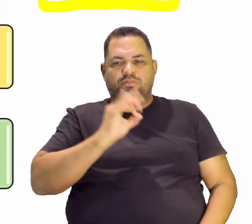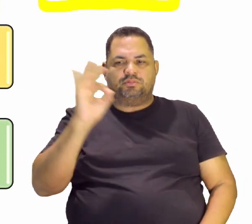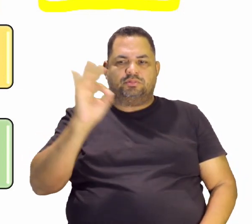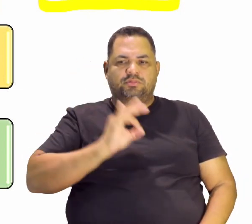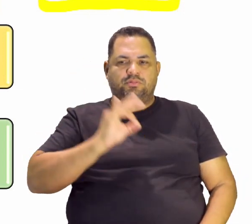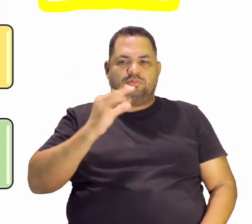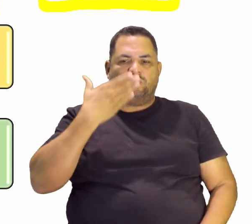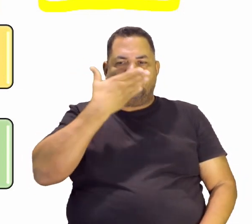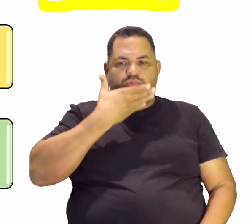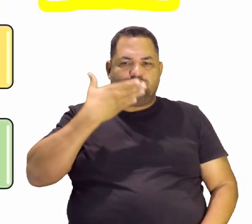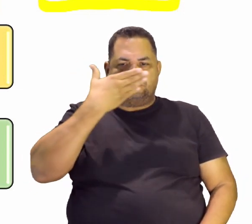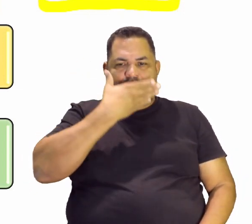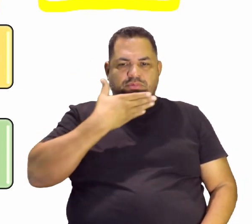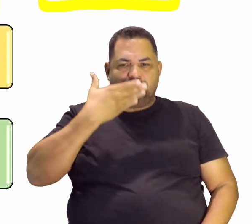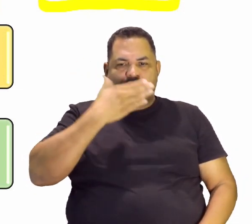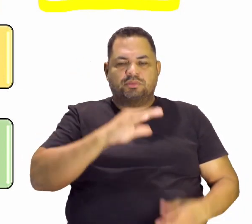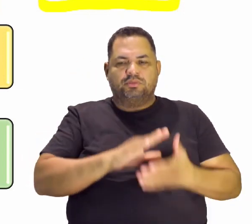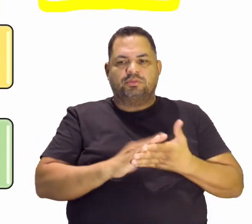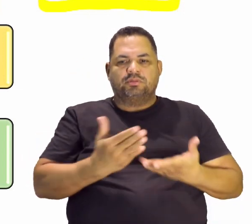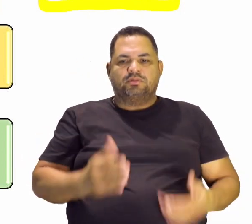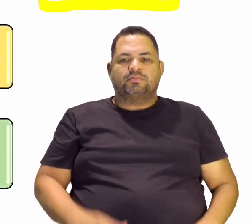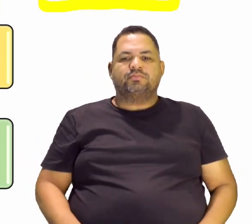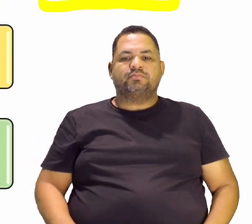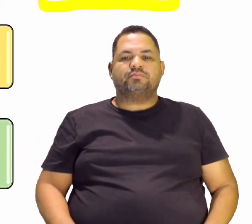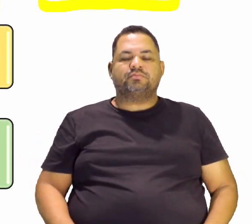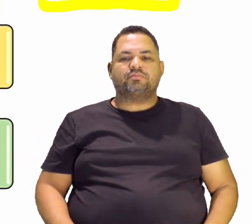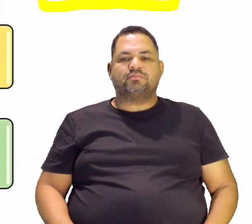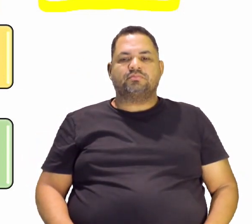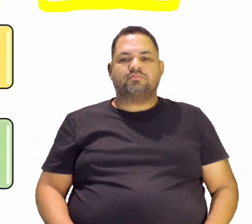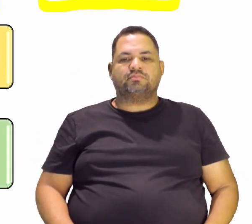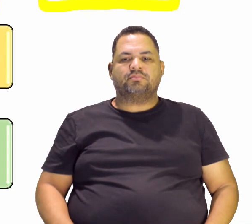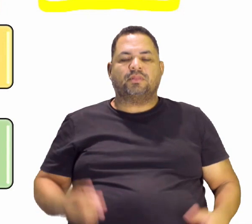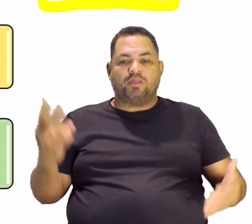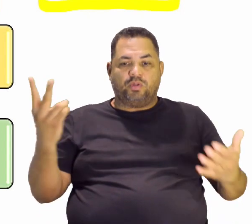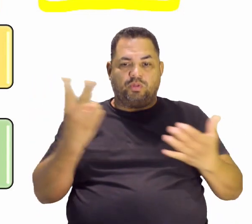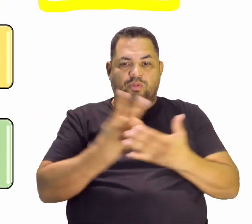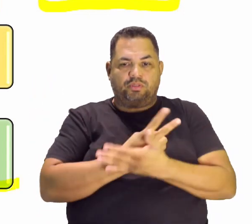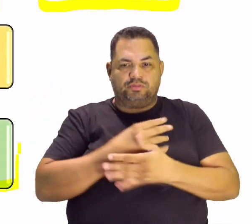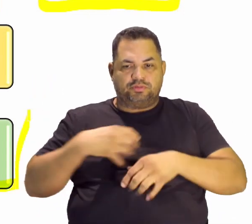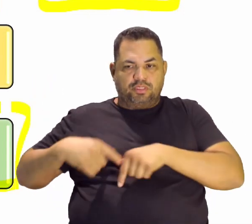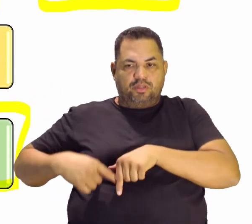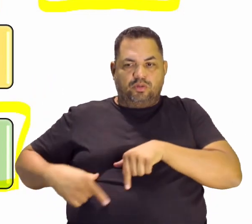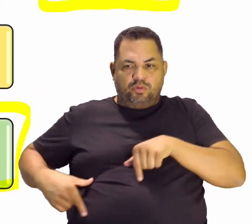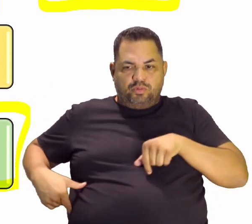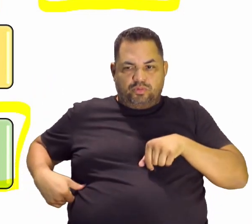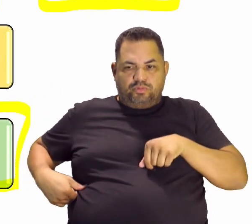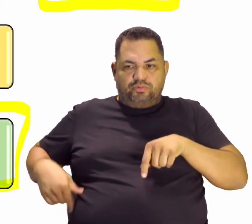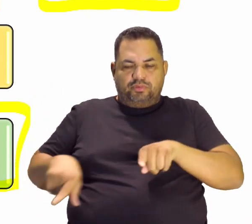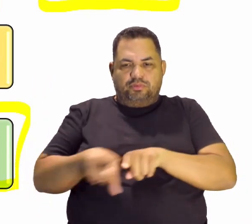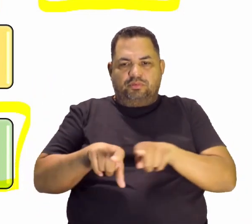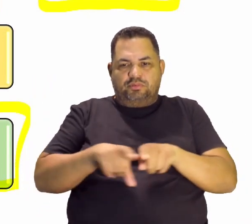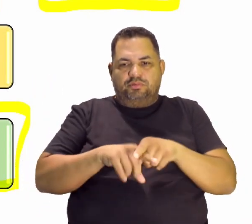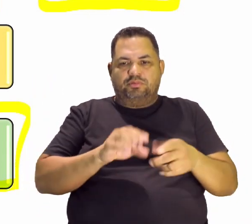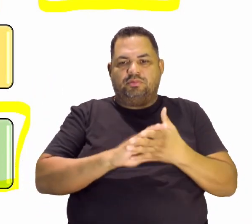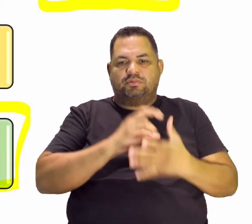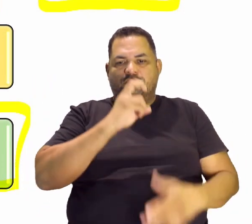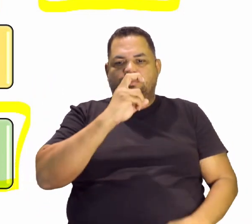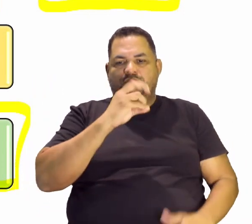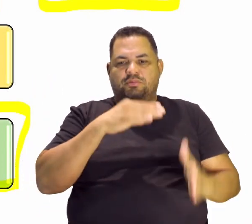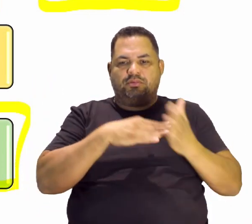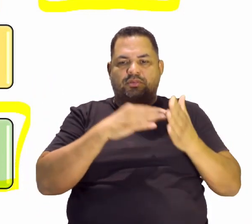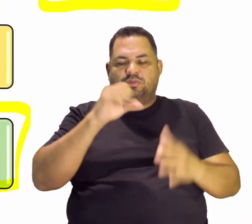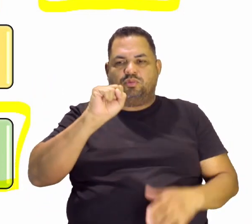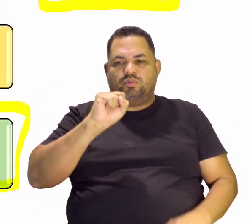70% de glicose e glicogênio, tá? Que estão acontecendo lá no fígado. E tenho aqui de 5 a 8% de